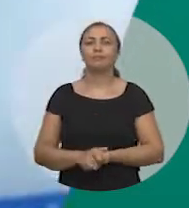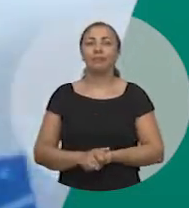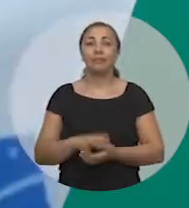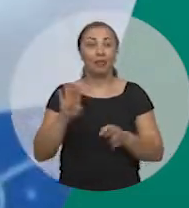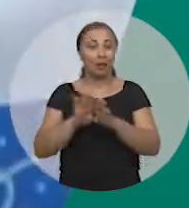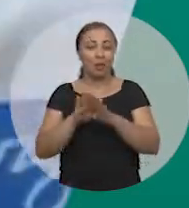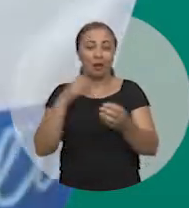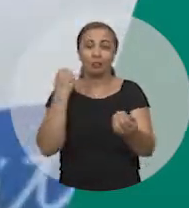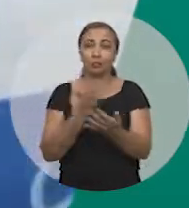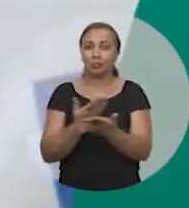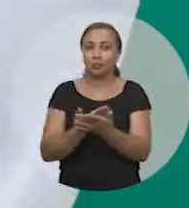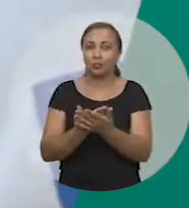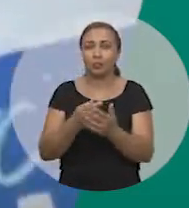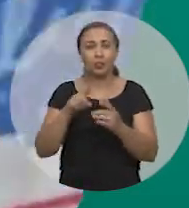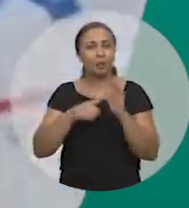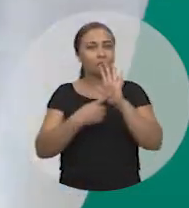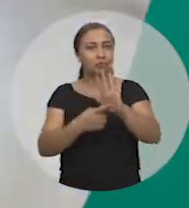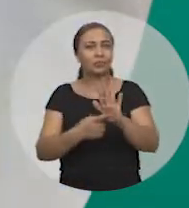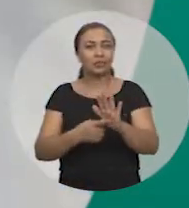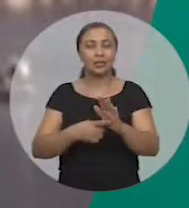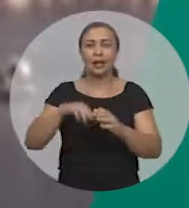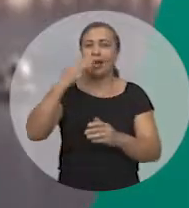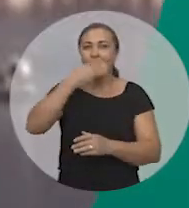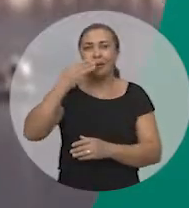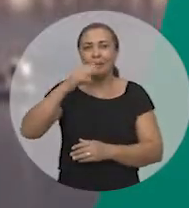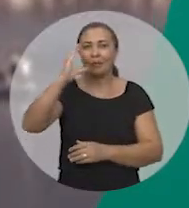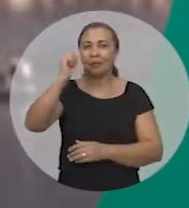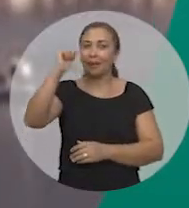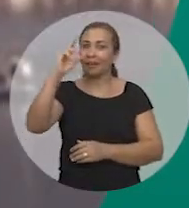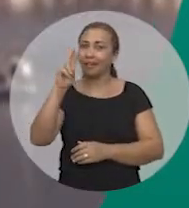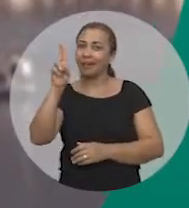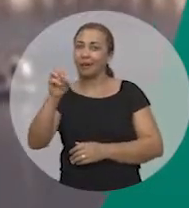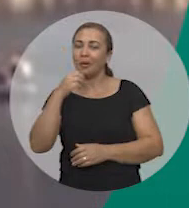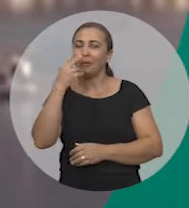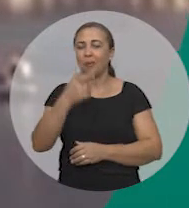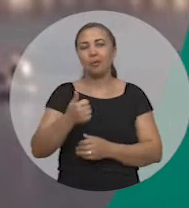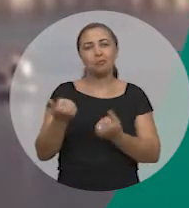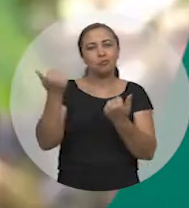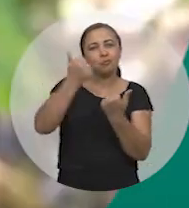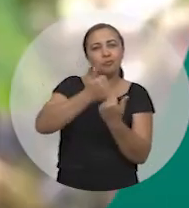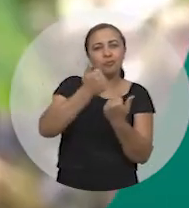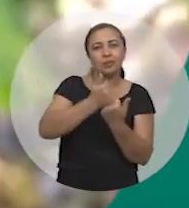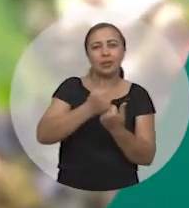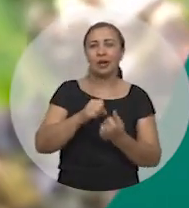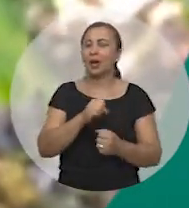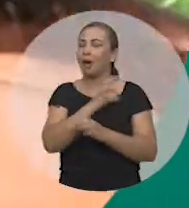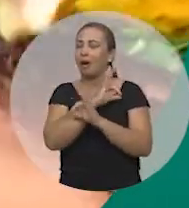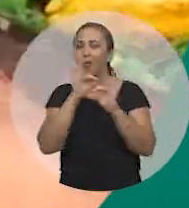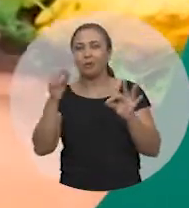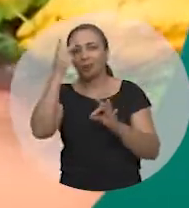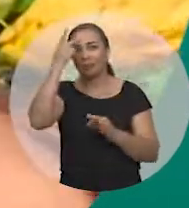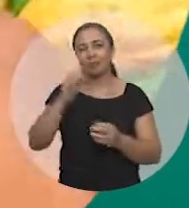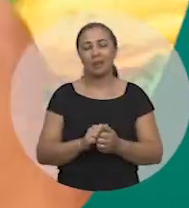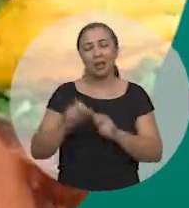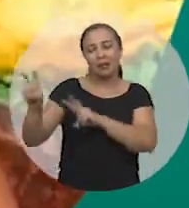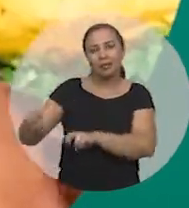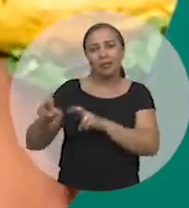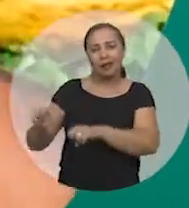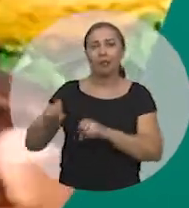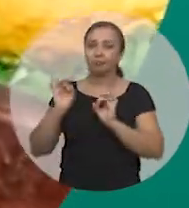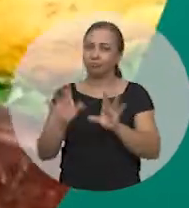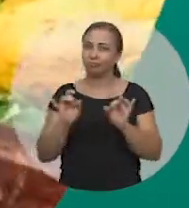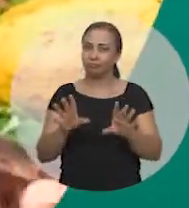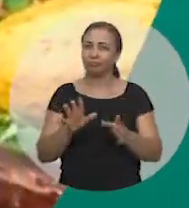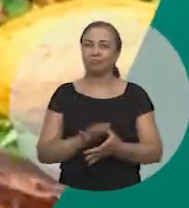ainda no estudo aponta que o mel de cacau pode ser um substituto saudável do açúcar e uma boa oportunidade para o